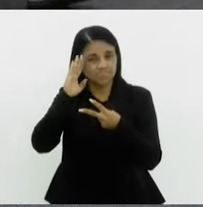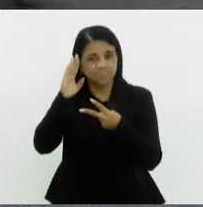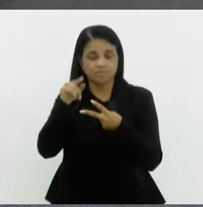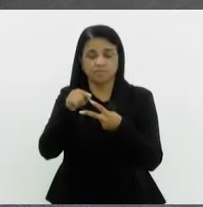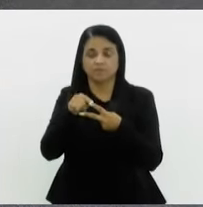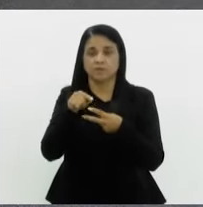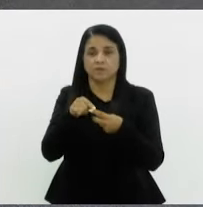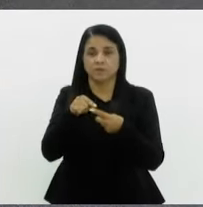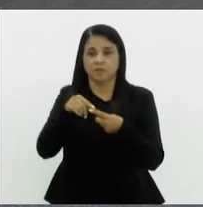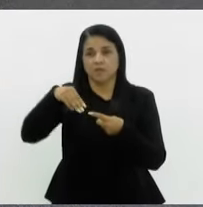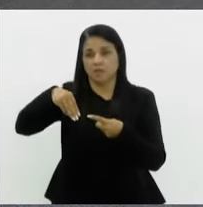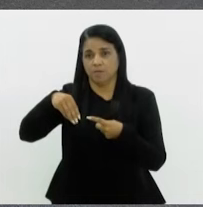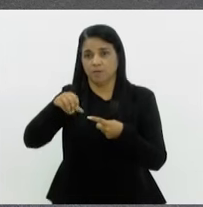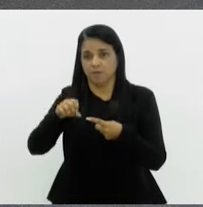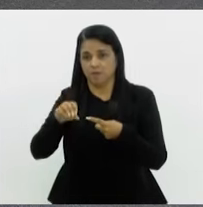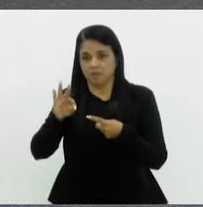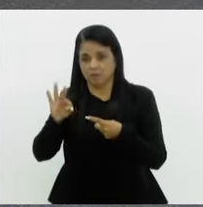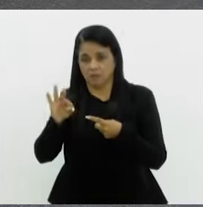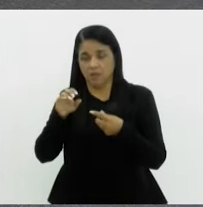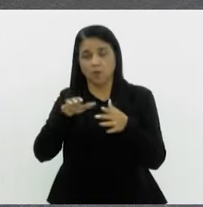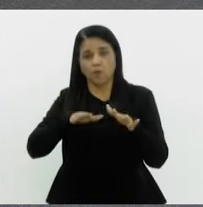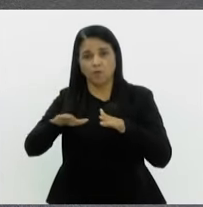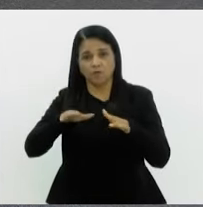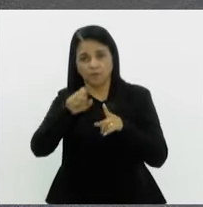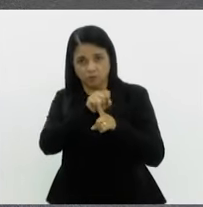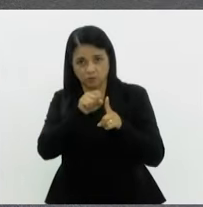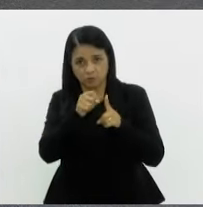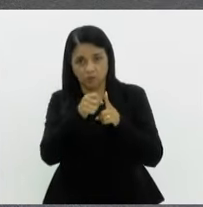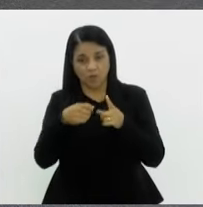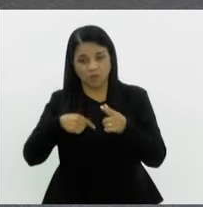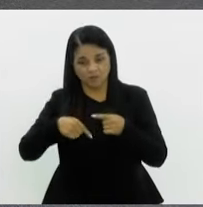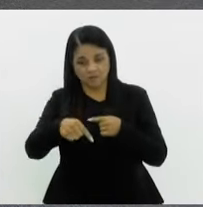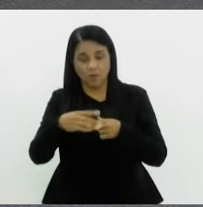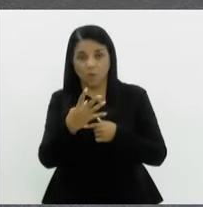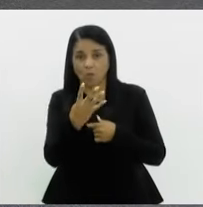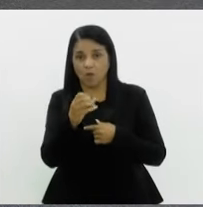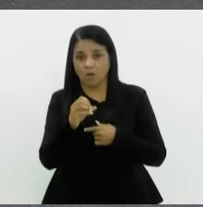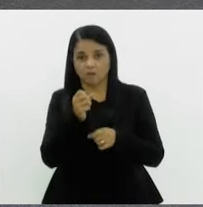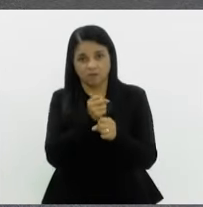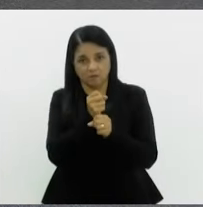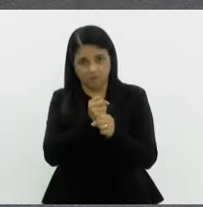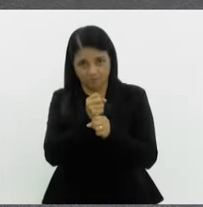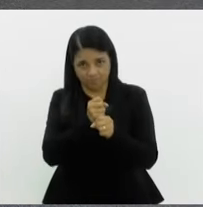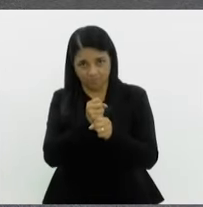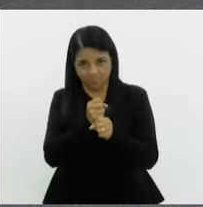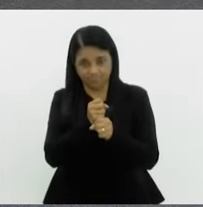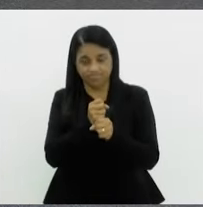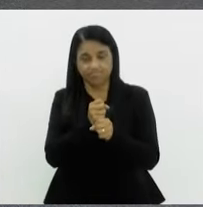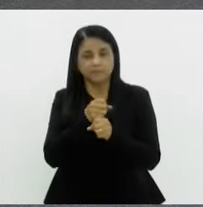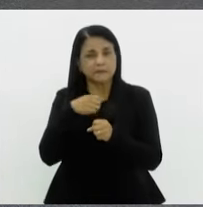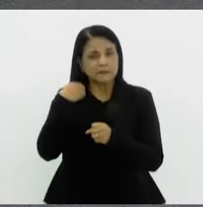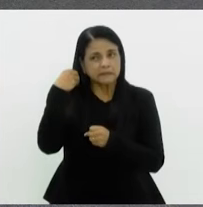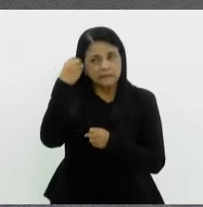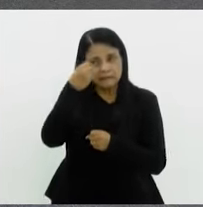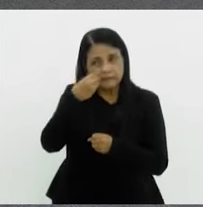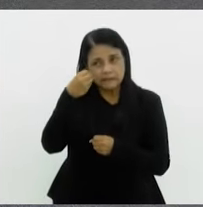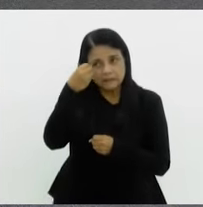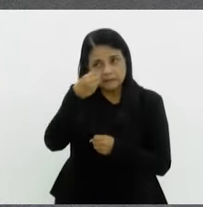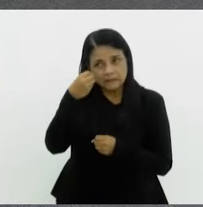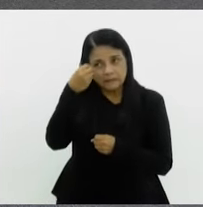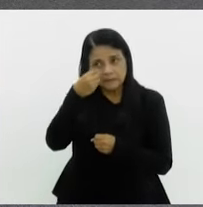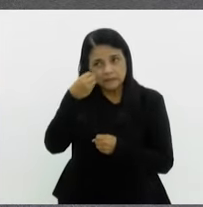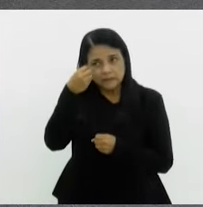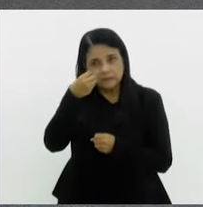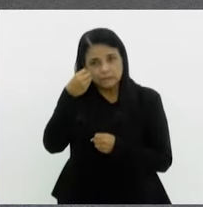o MST é um movimento social, esse ano completa 40 anos, né, e tem uma experiência